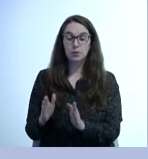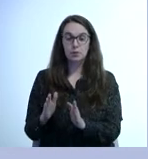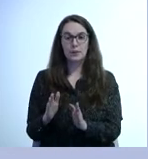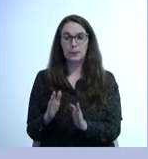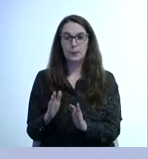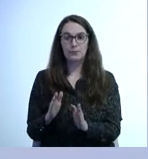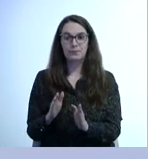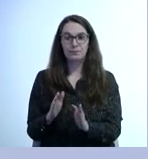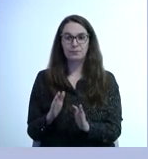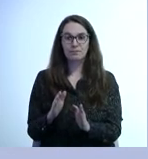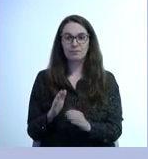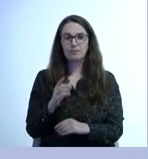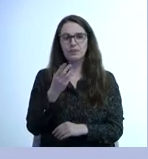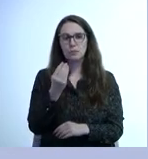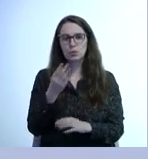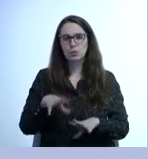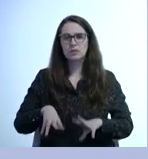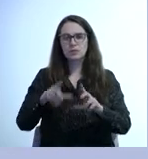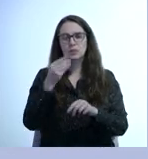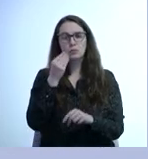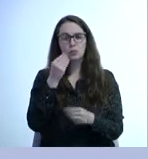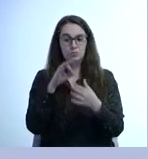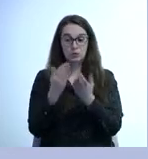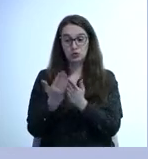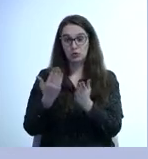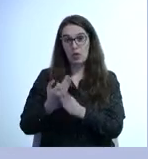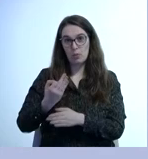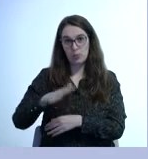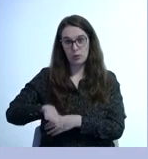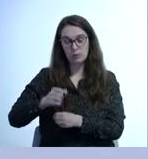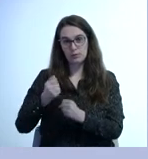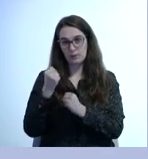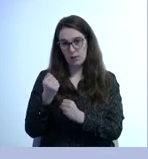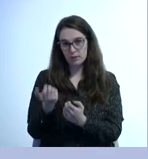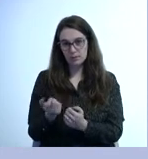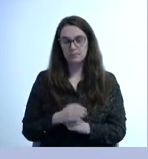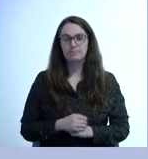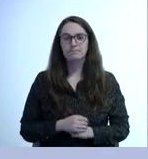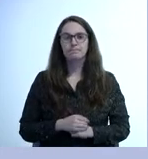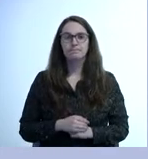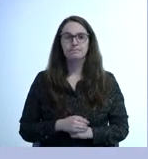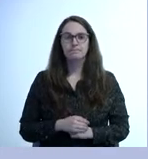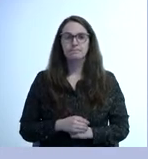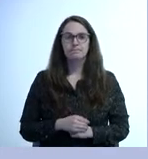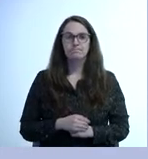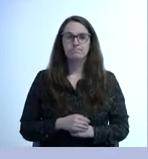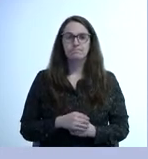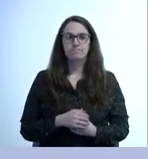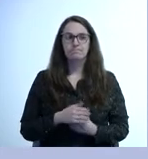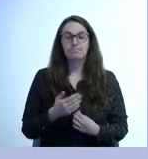muito desenvolvida, sobretudo na Escola do Porto, diria, e mais uma vez Fernando